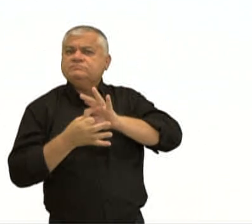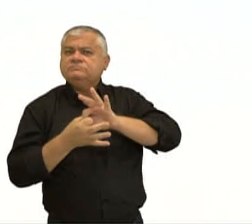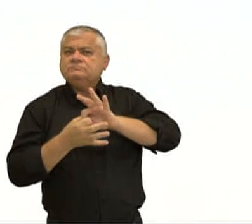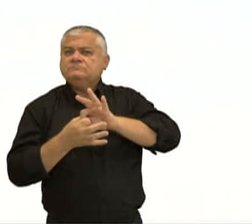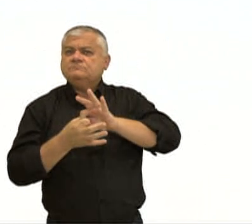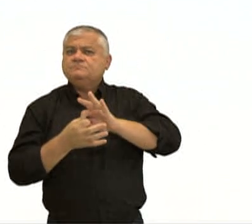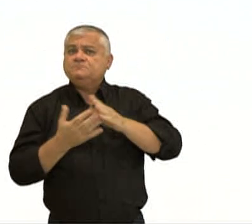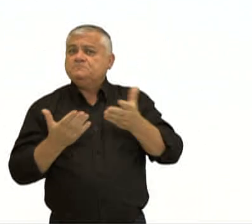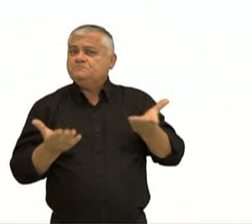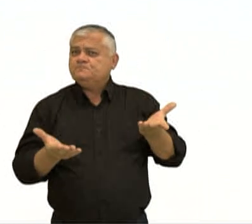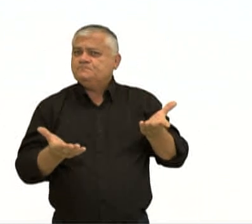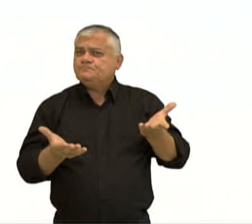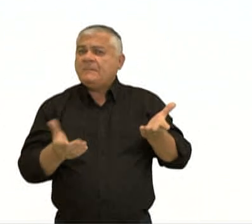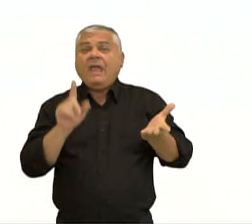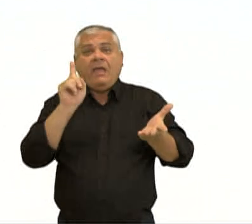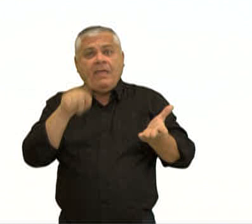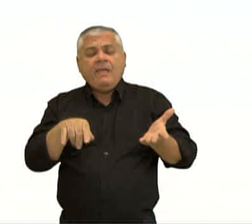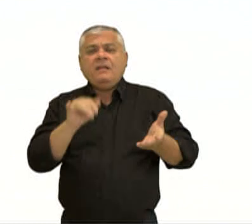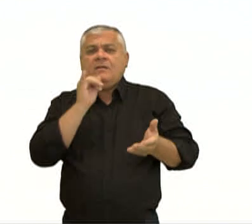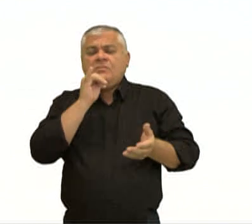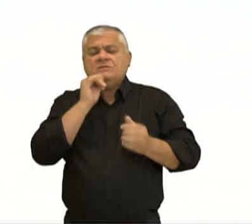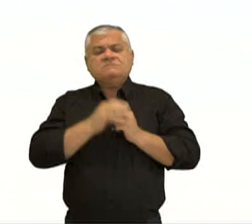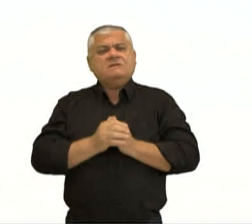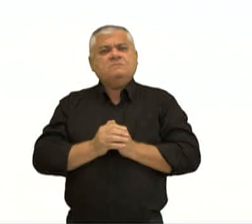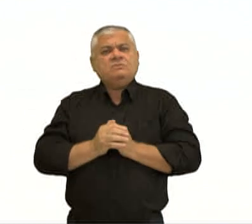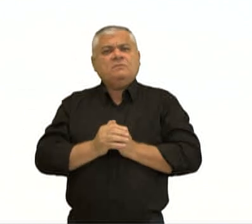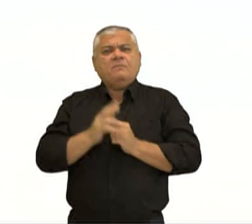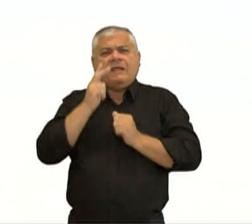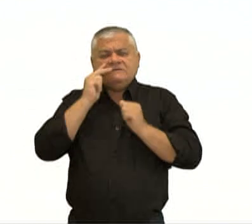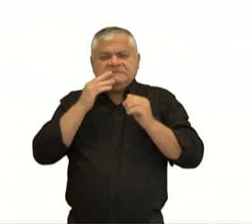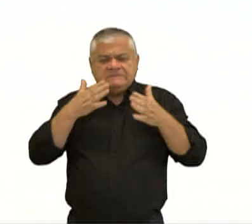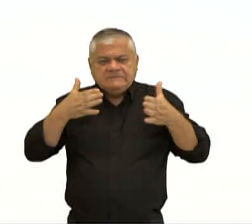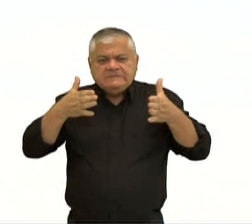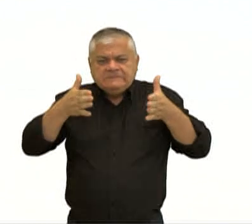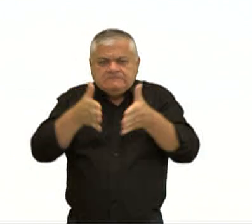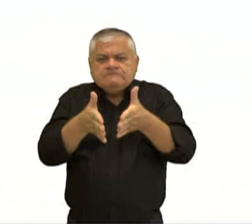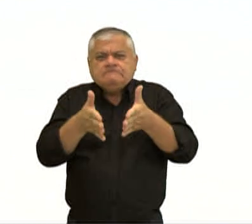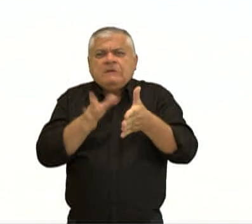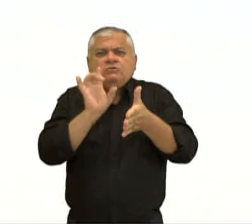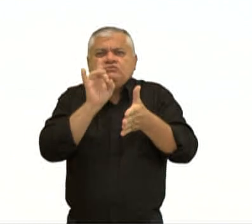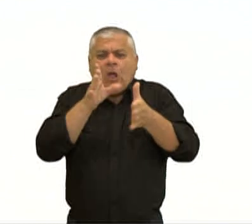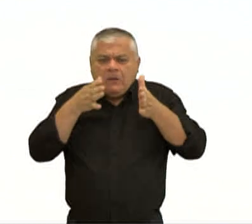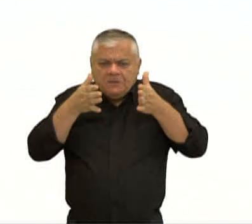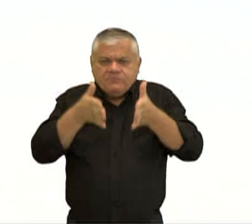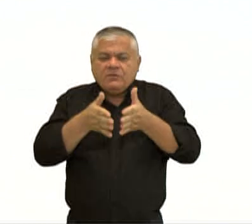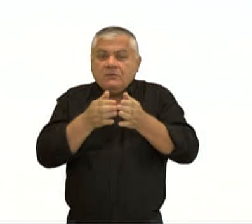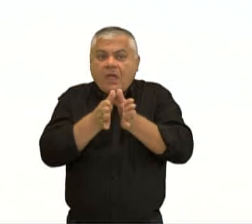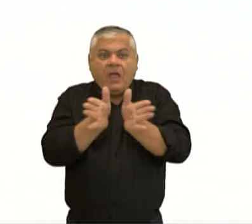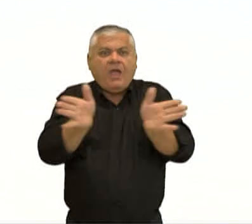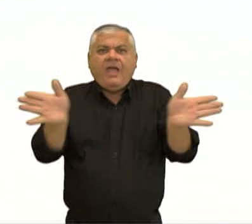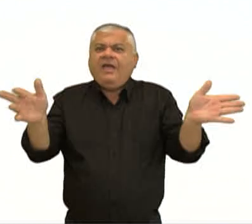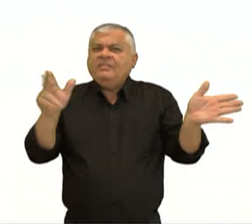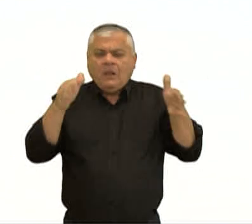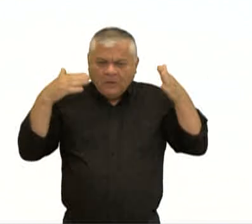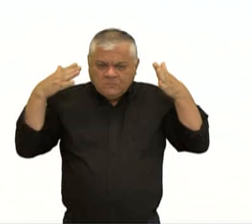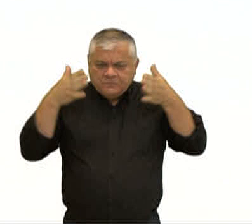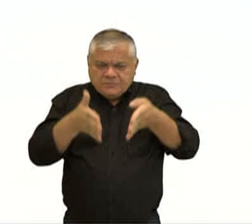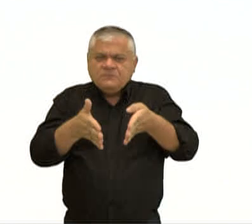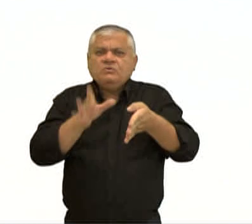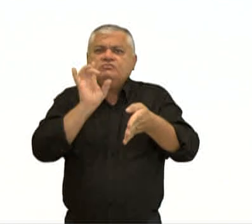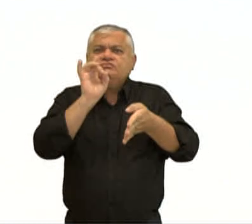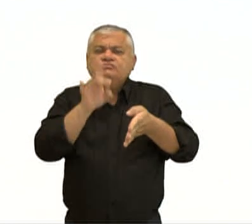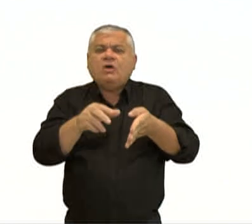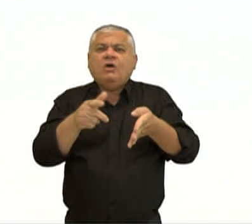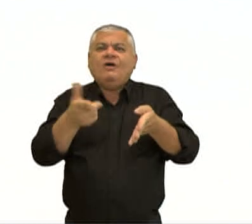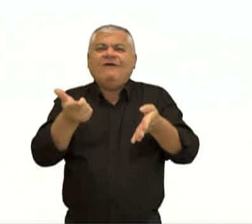dizer, era um preceito científico muito restrito, né? Alguma questão que talvez estivesse para além da